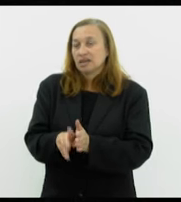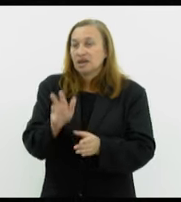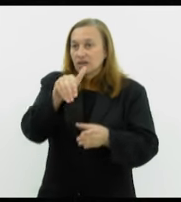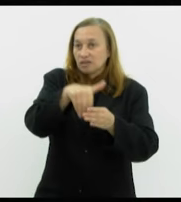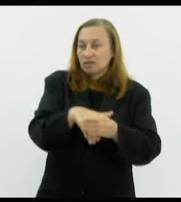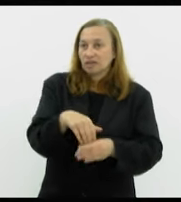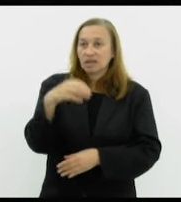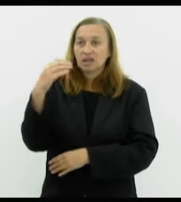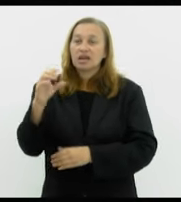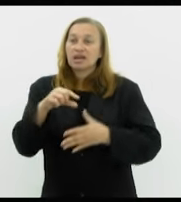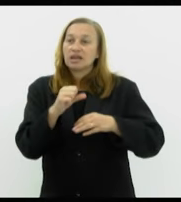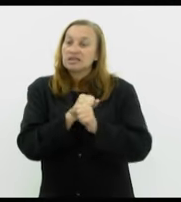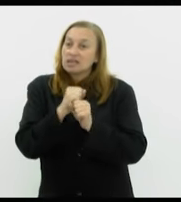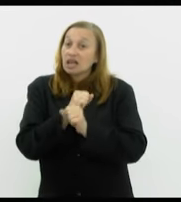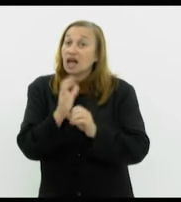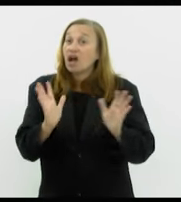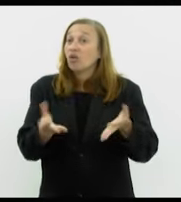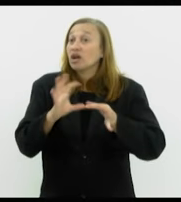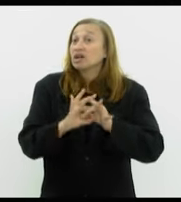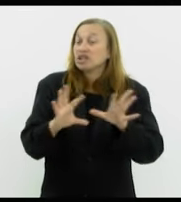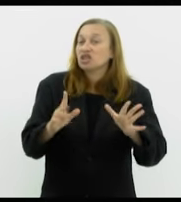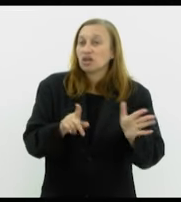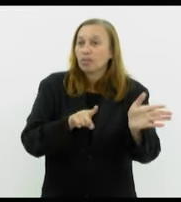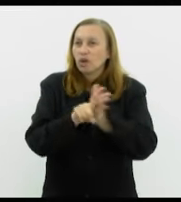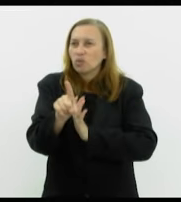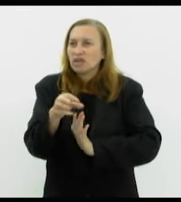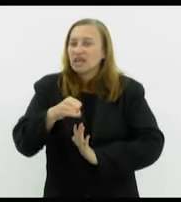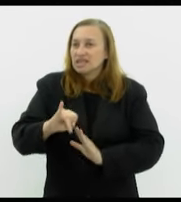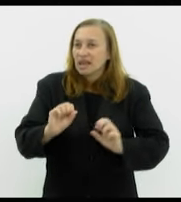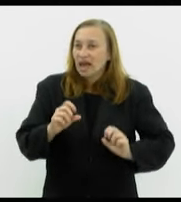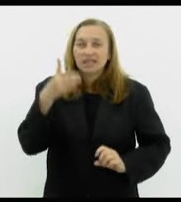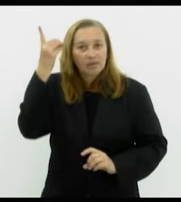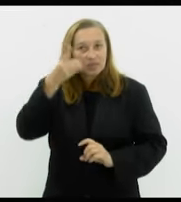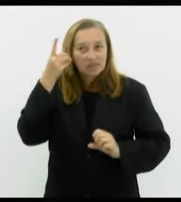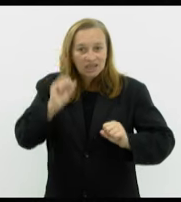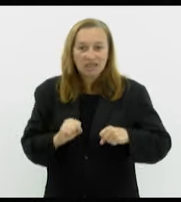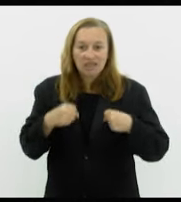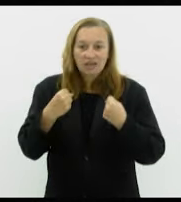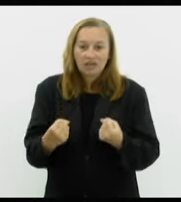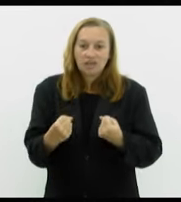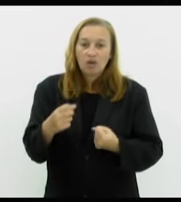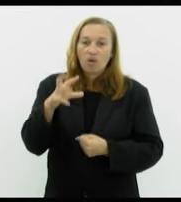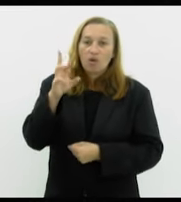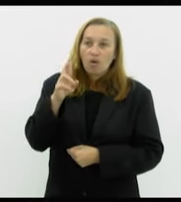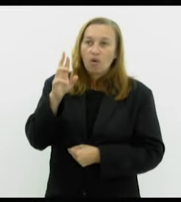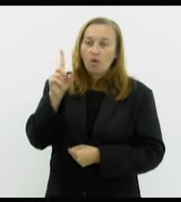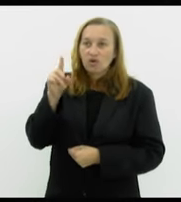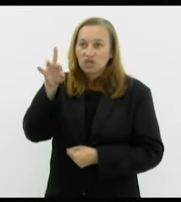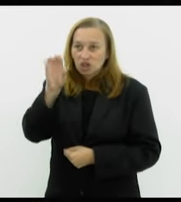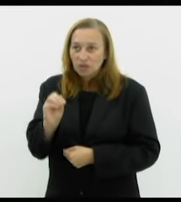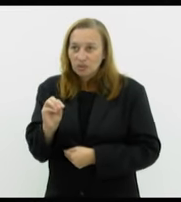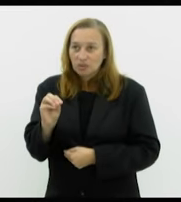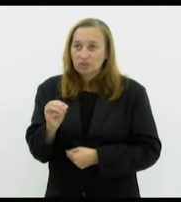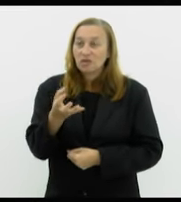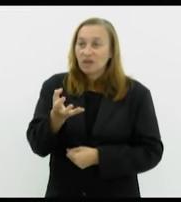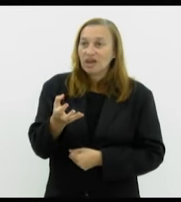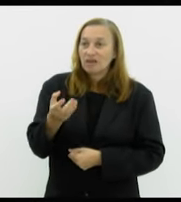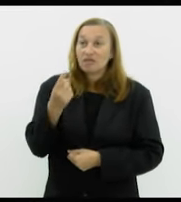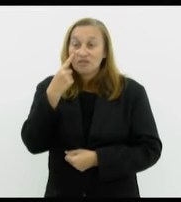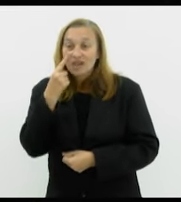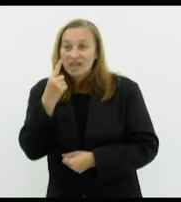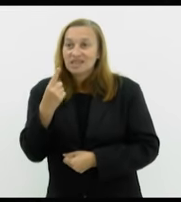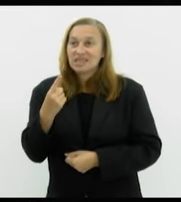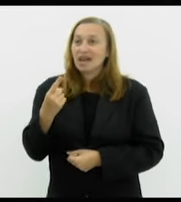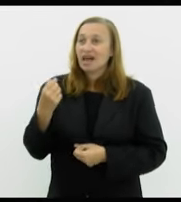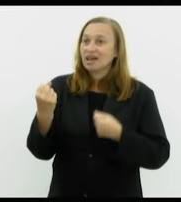Agora eu deixo a pergunta. Se a deputada que defendeu o Rodrigo Neves semana passada aqui, quero saber se ela anda de vermelhinho ou se ela anda de